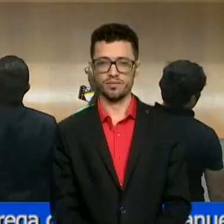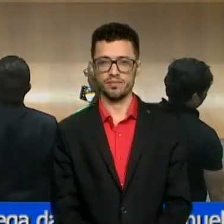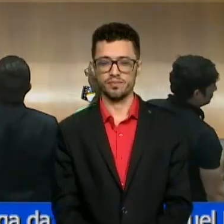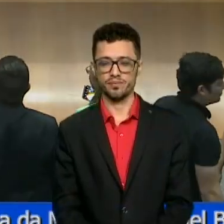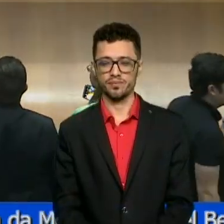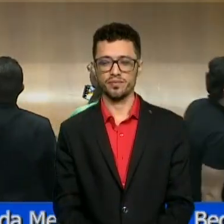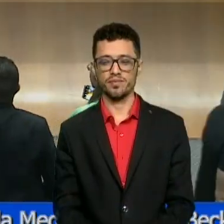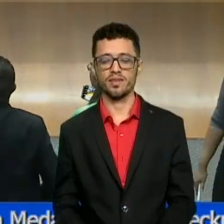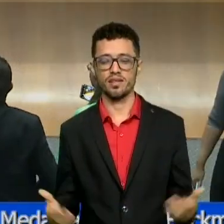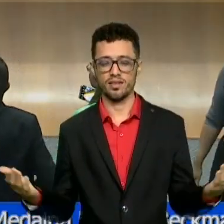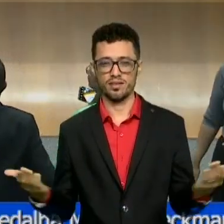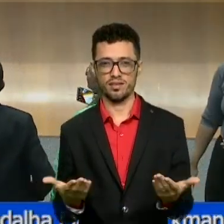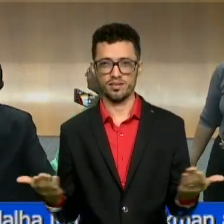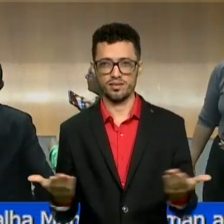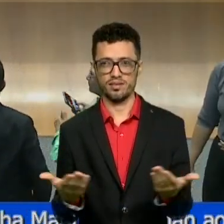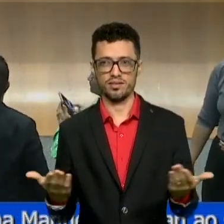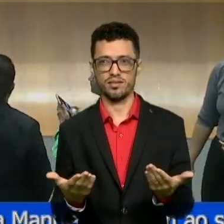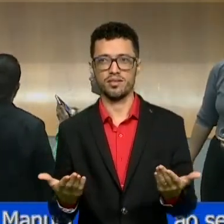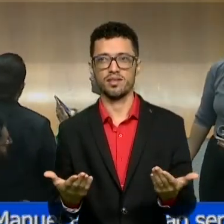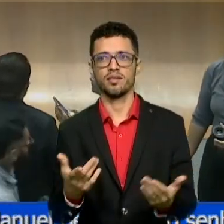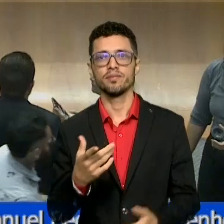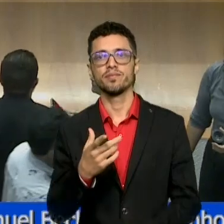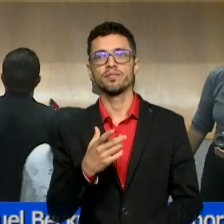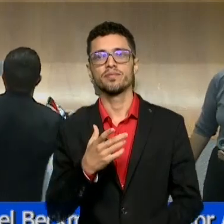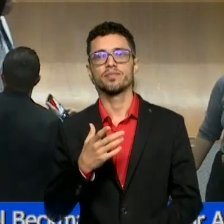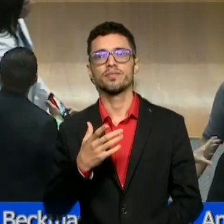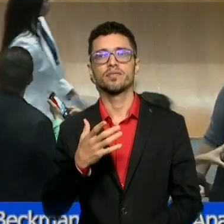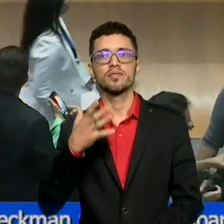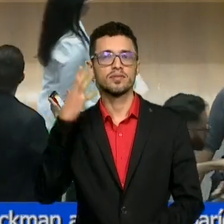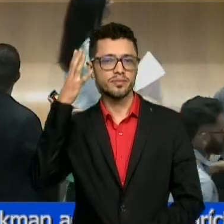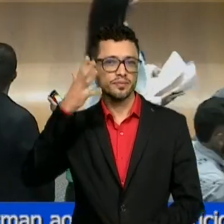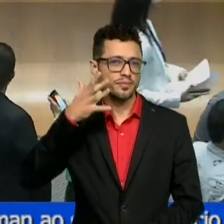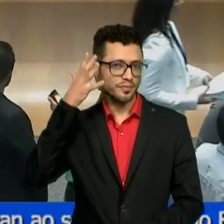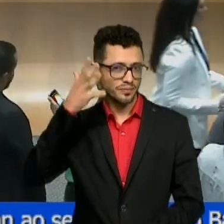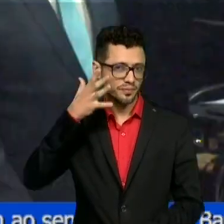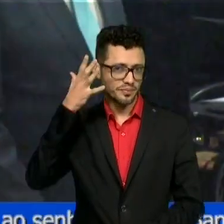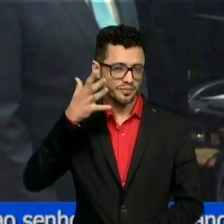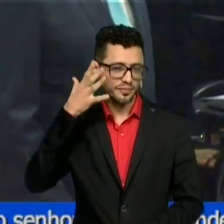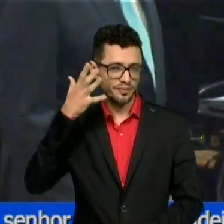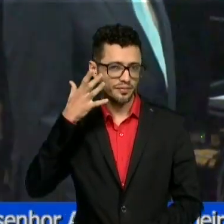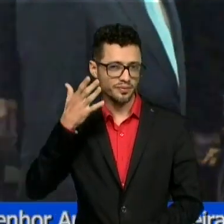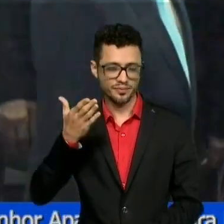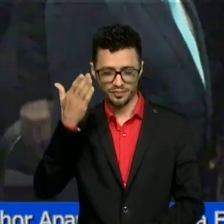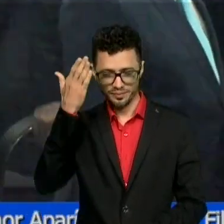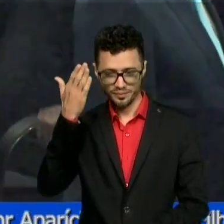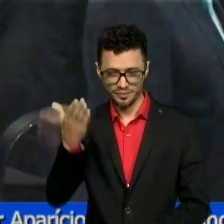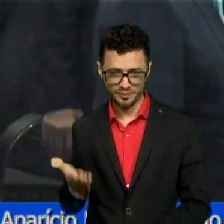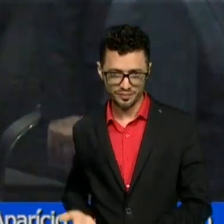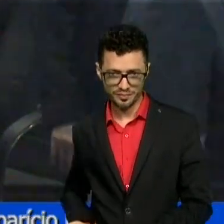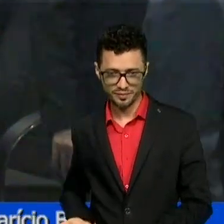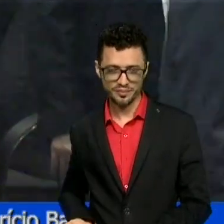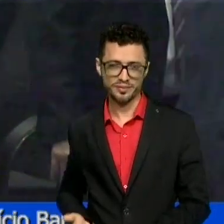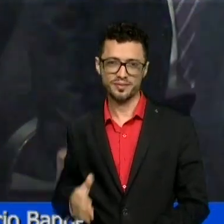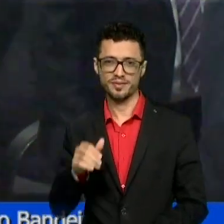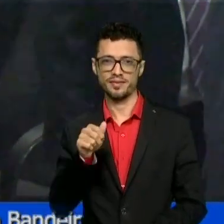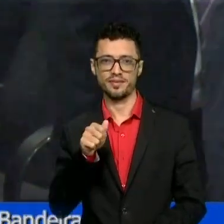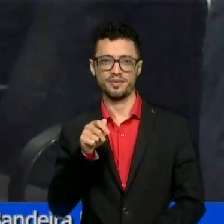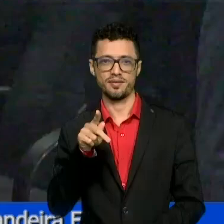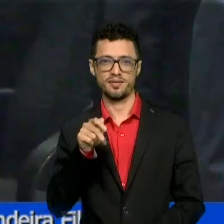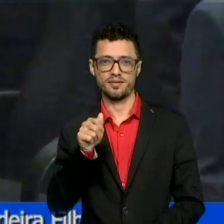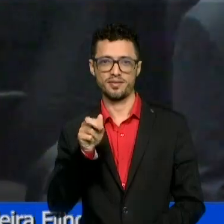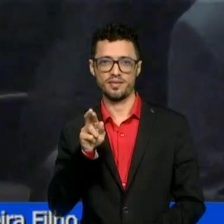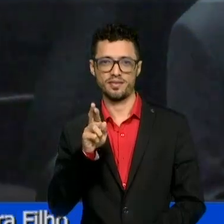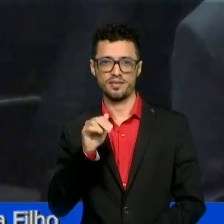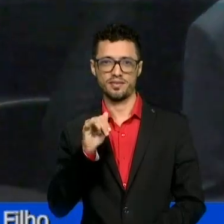Agora nós vamos ouvir a fala do nosso homenageado, senhor Aparício